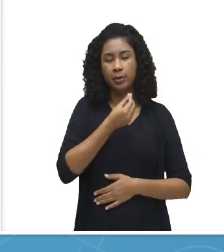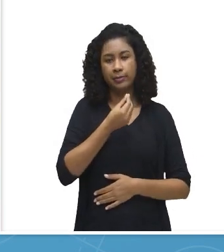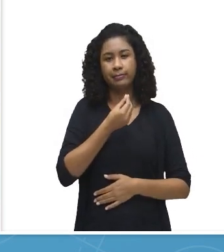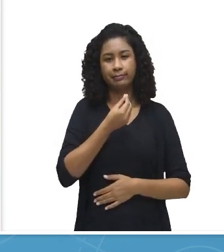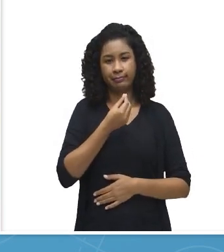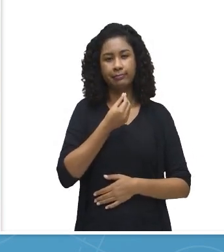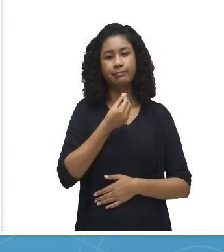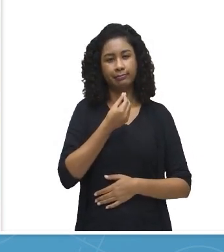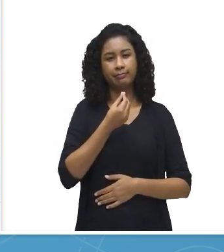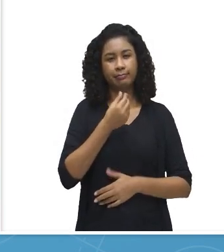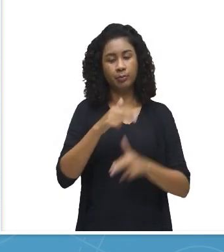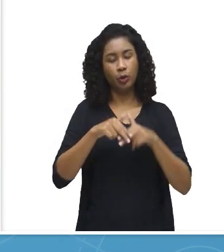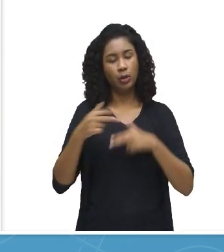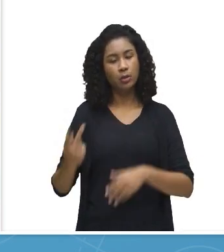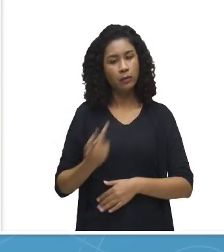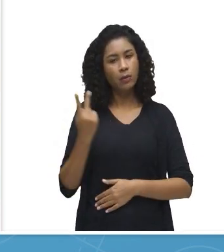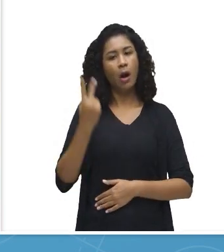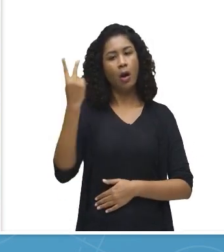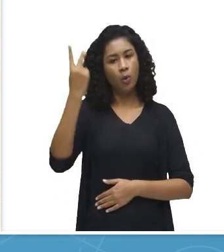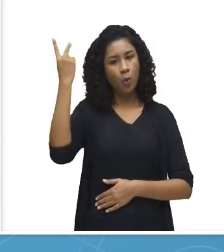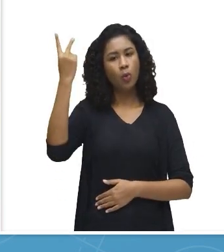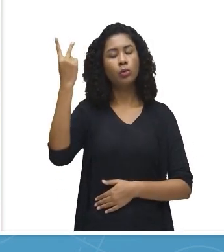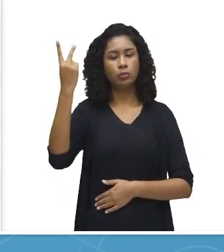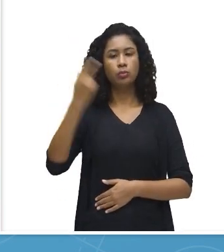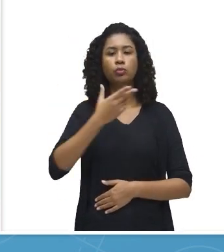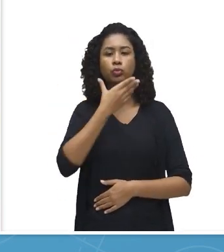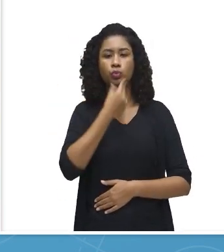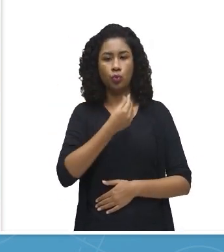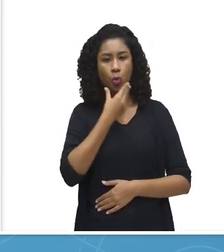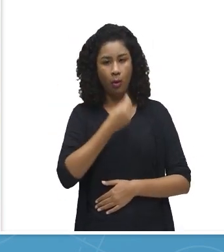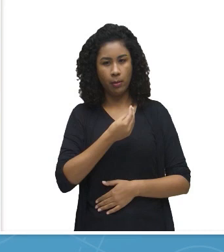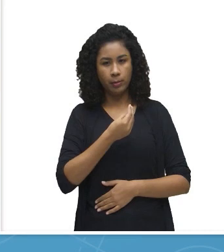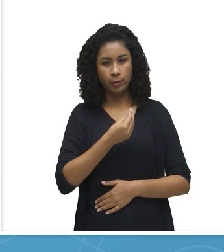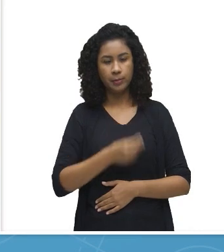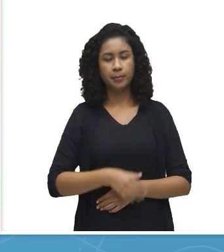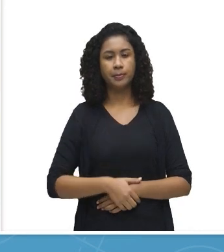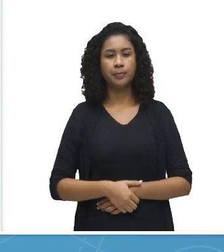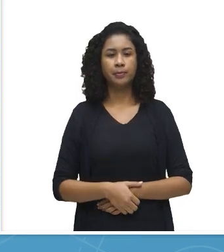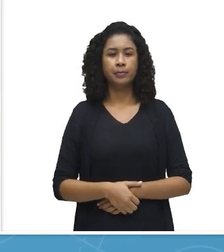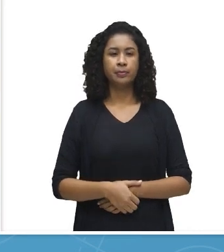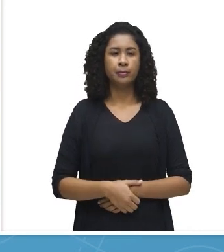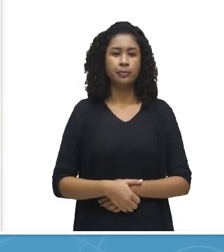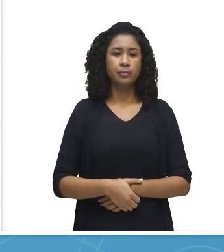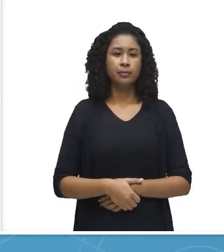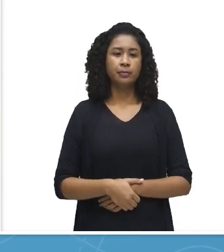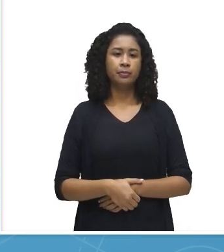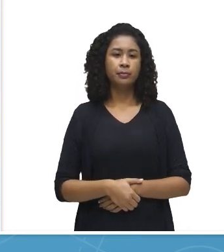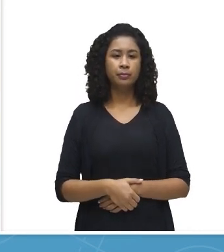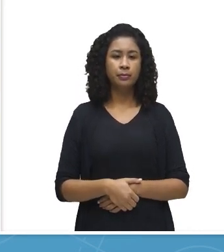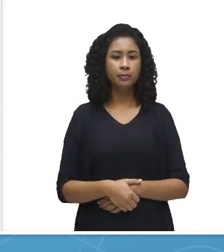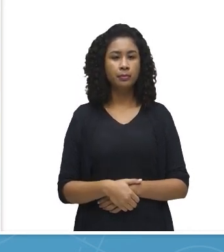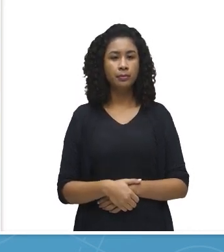humanismo. Isso quer dizer que, na visão antropocêntrica, o homem vai ser